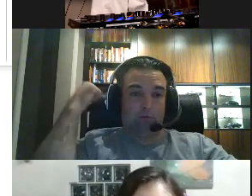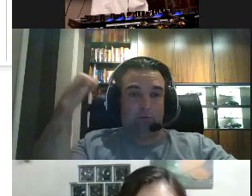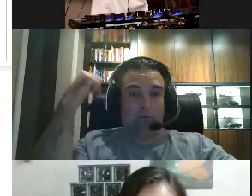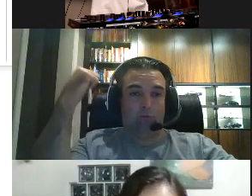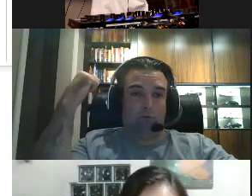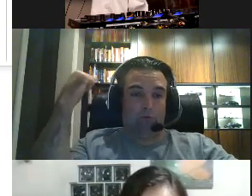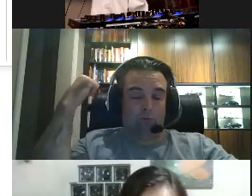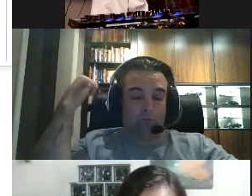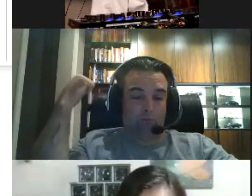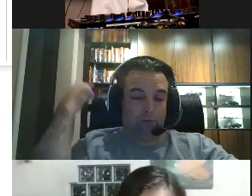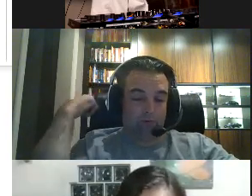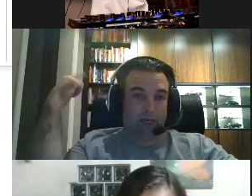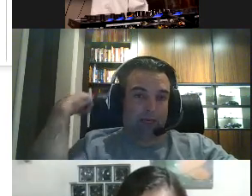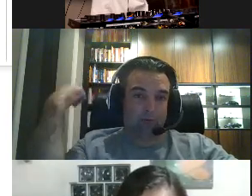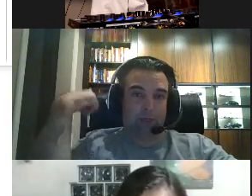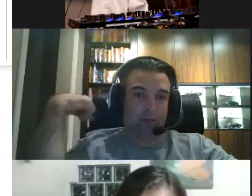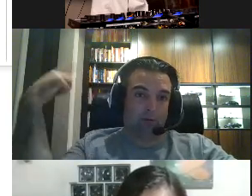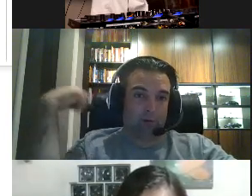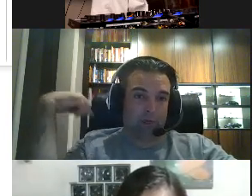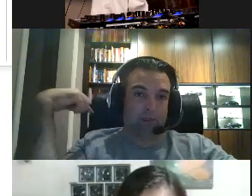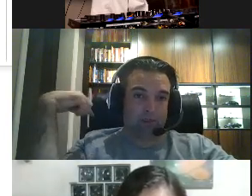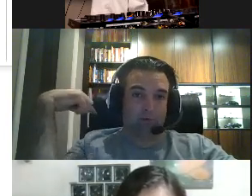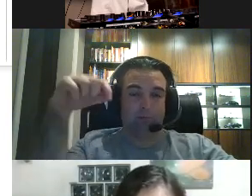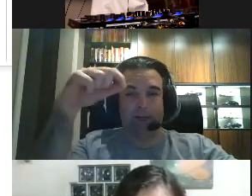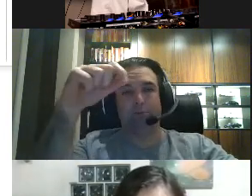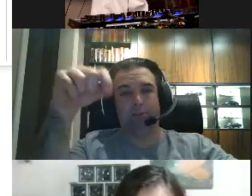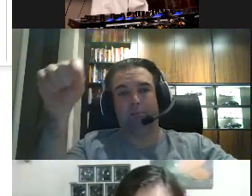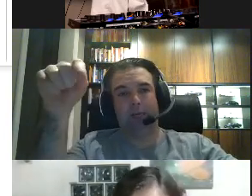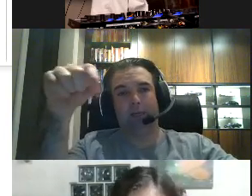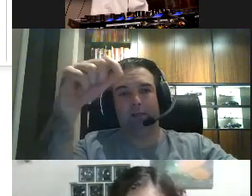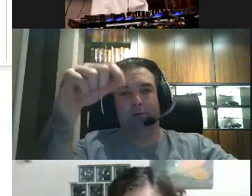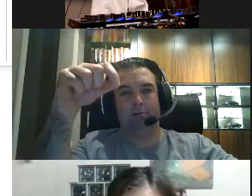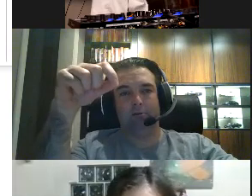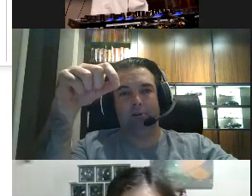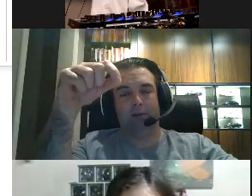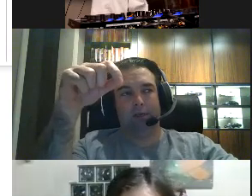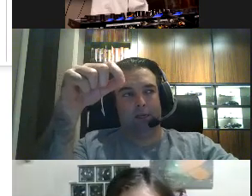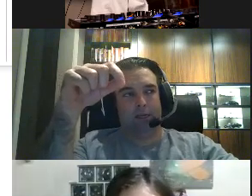tenho um terraço aqui que eu tenho plantas e eu comprei um sisteminha de